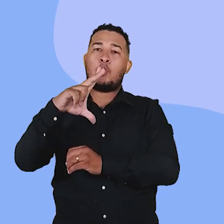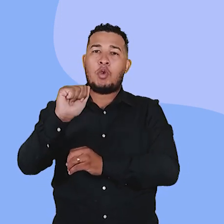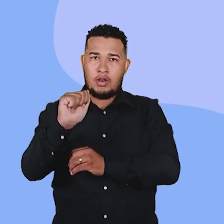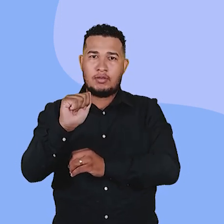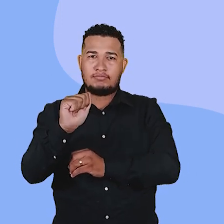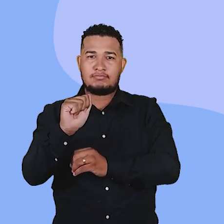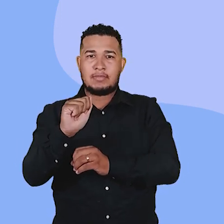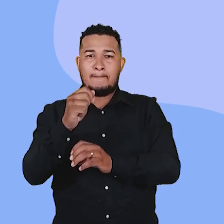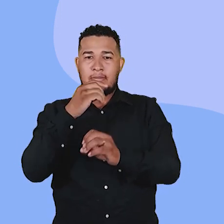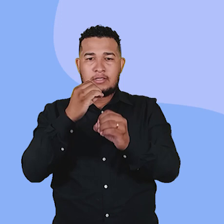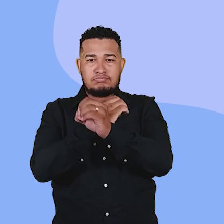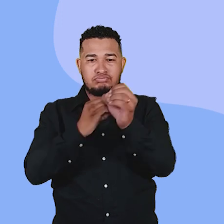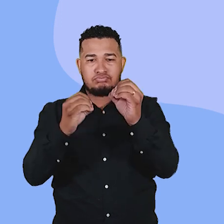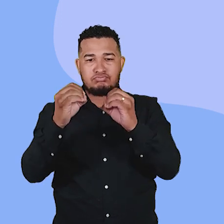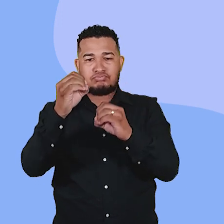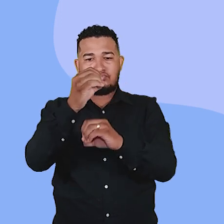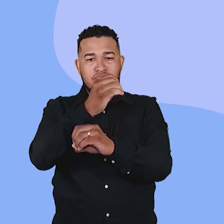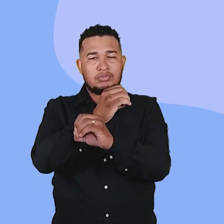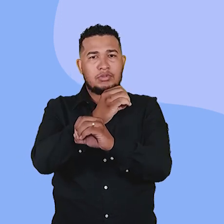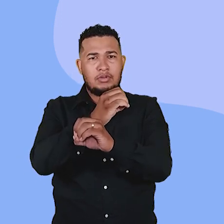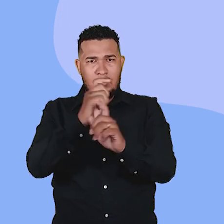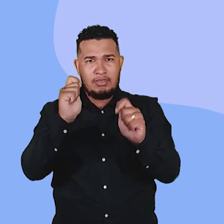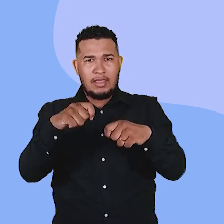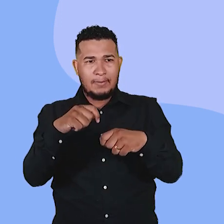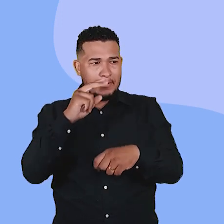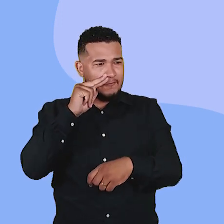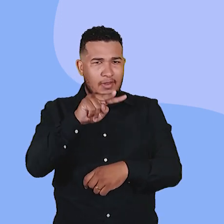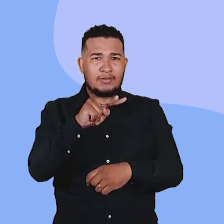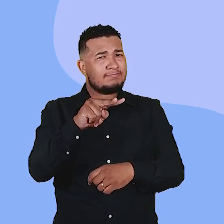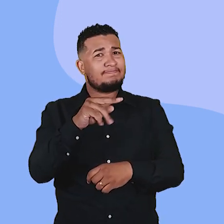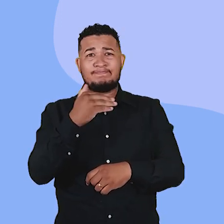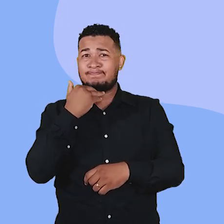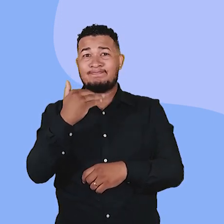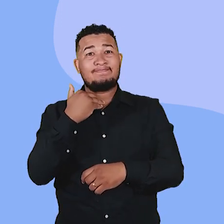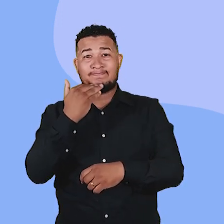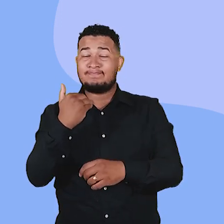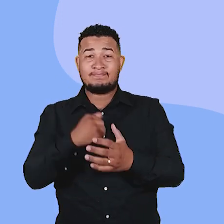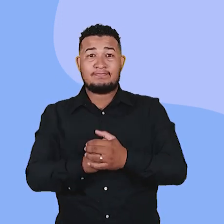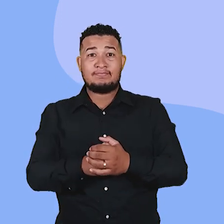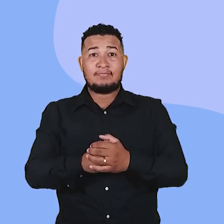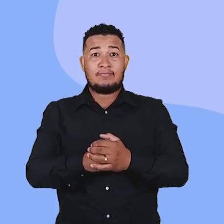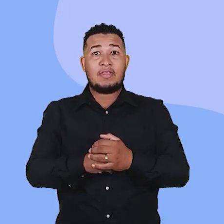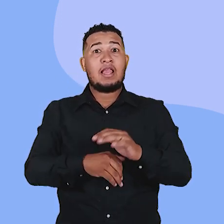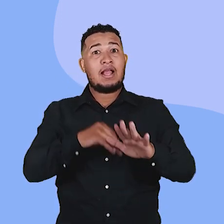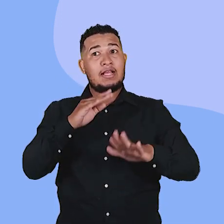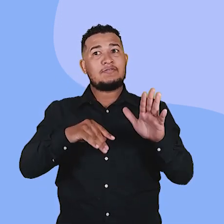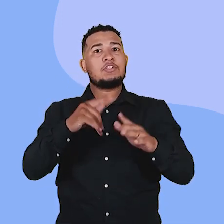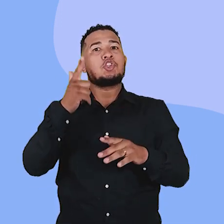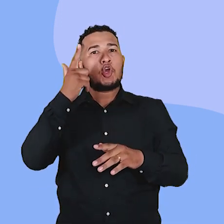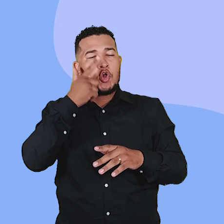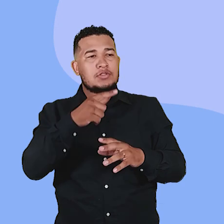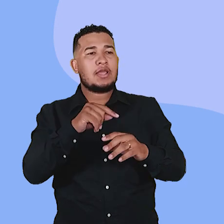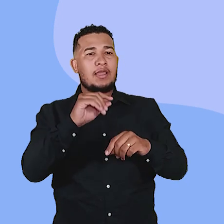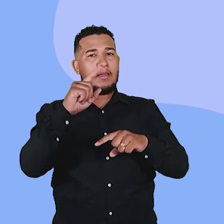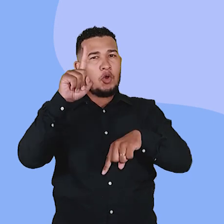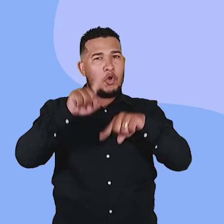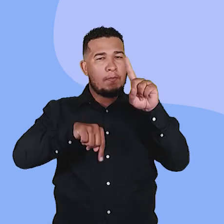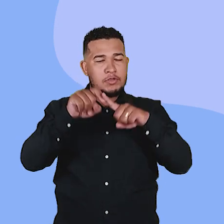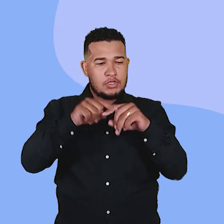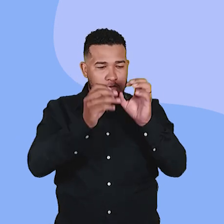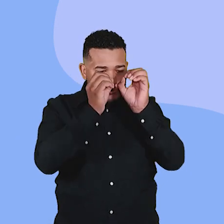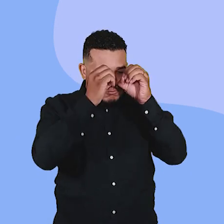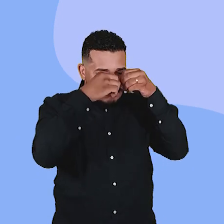interações e muito mais. Então aqui, por exemplo, podemos muitas vezes ser observados com o auxílio de um